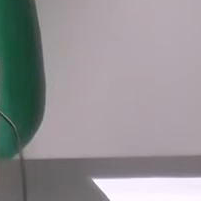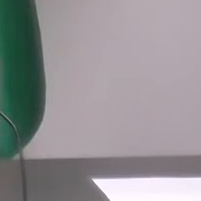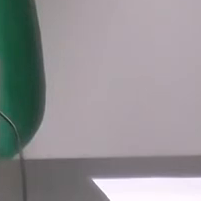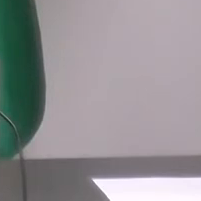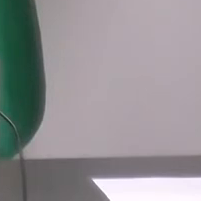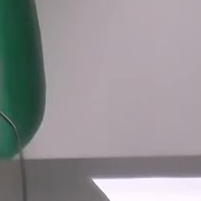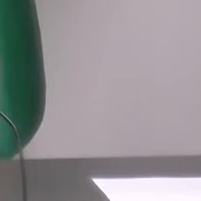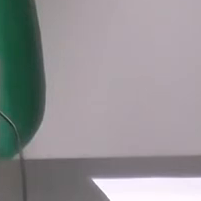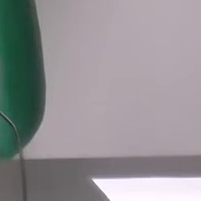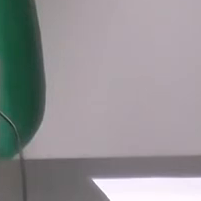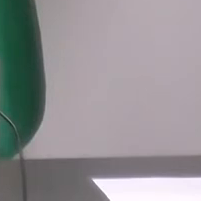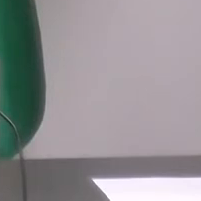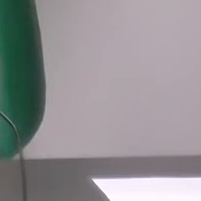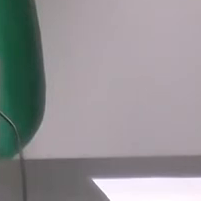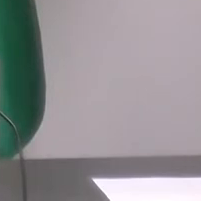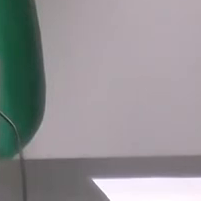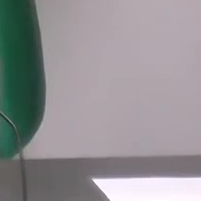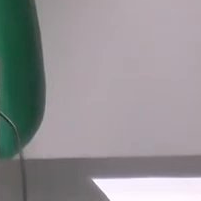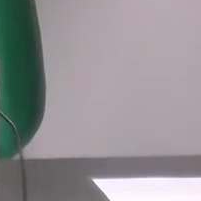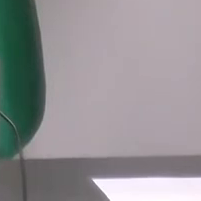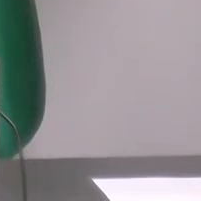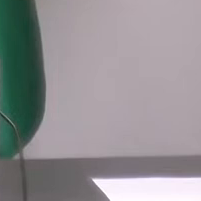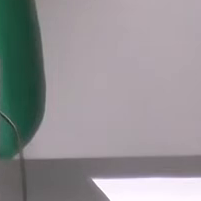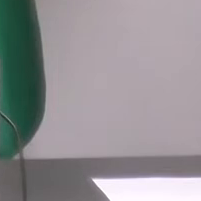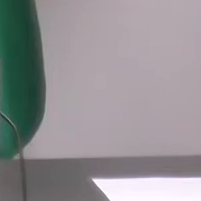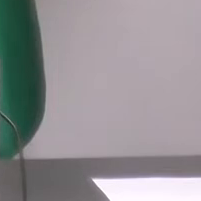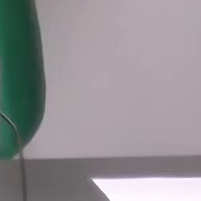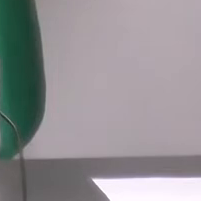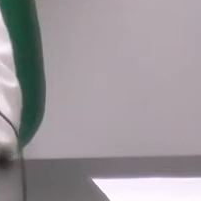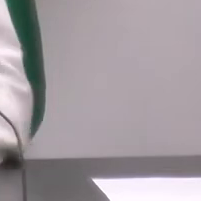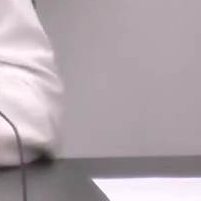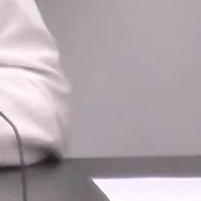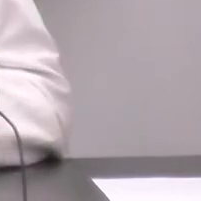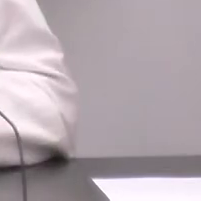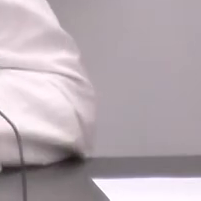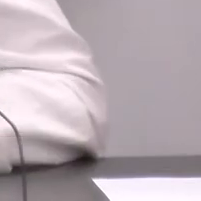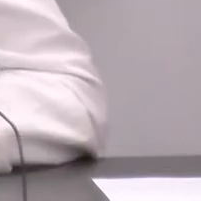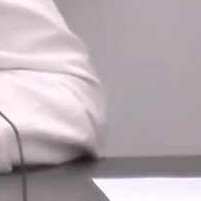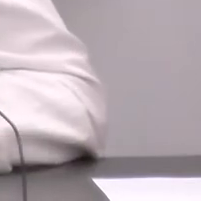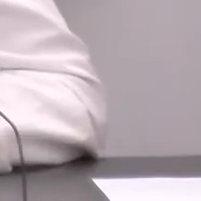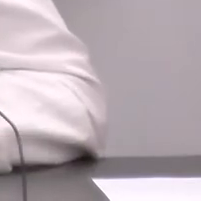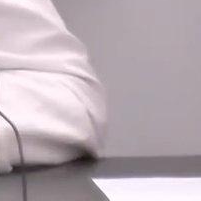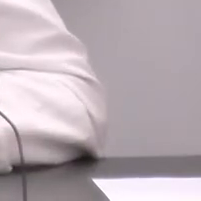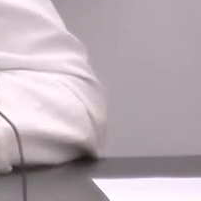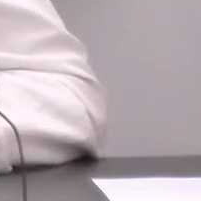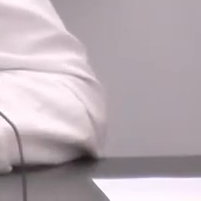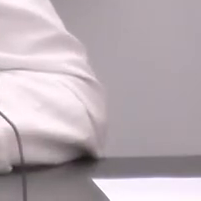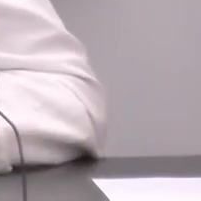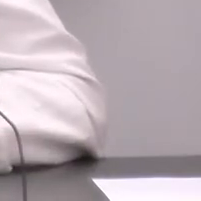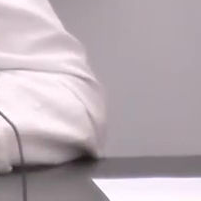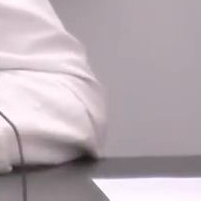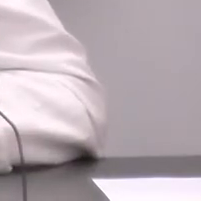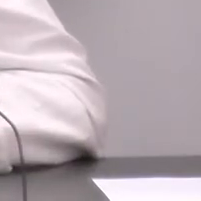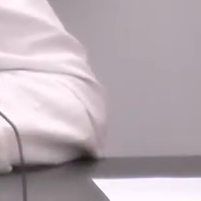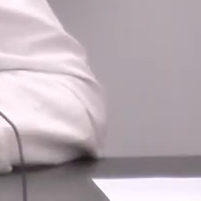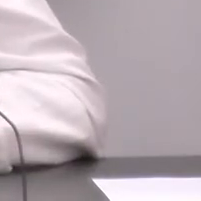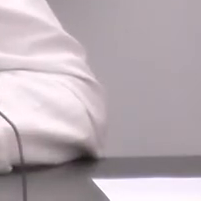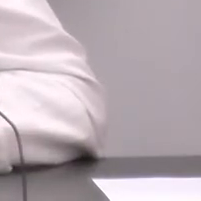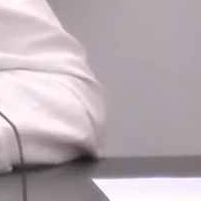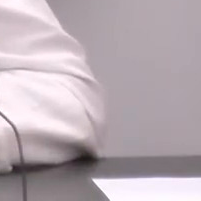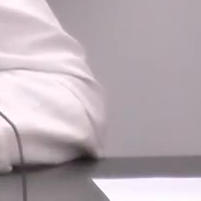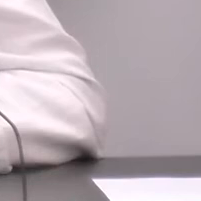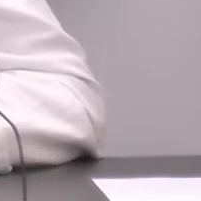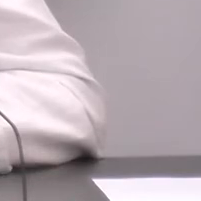não completamente reacionário bem mas muita coisa avançou nós não tínhamos audiência de Custódia não tínhamos